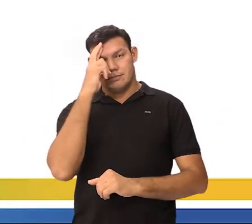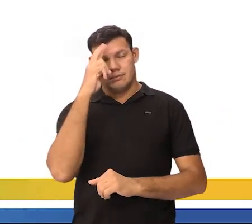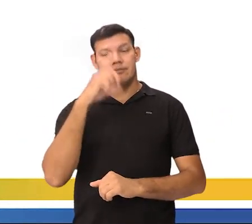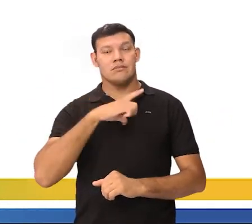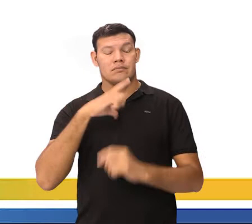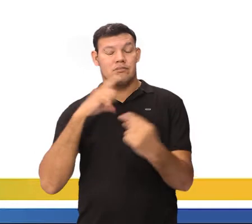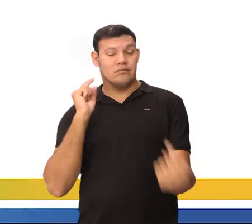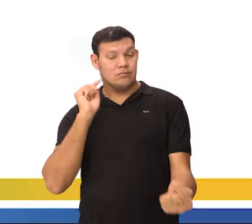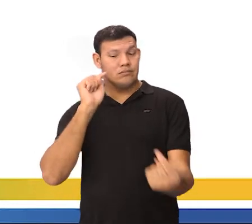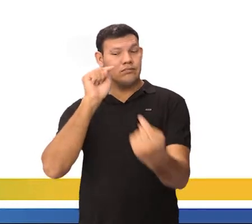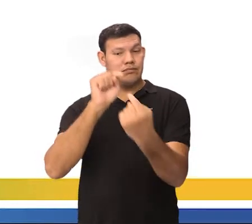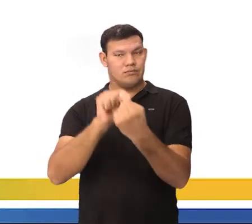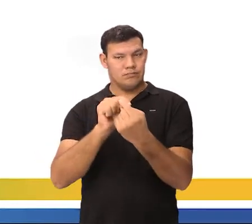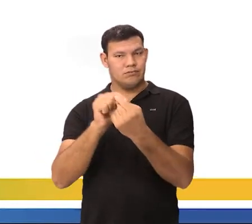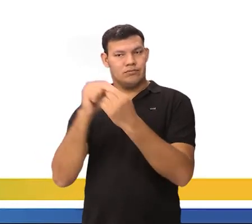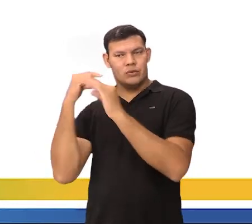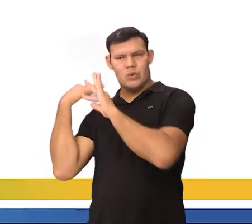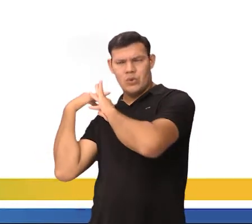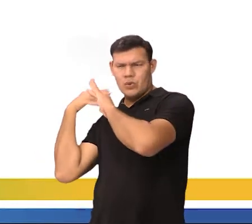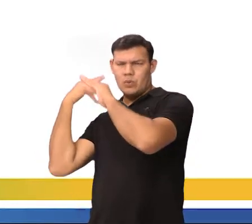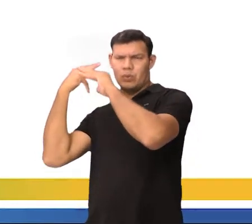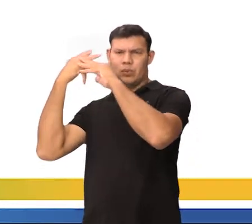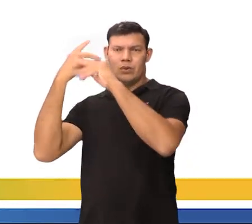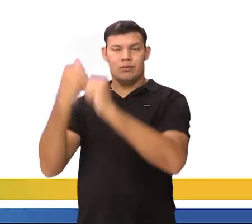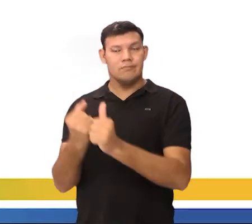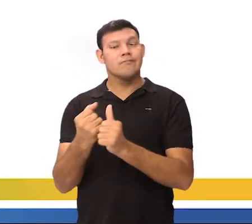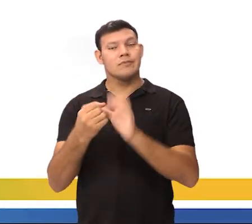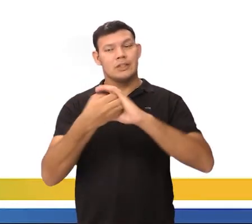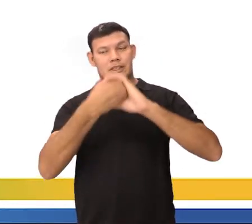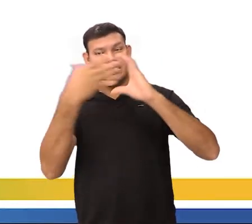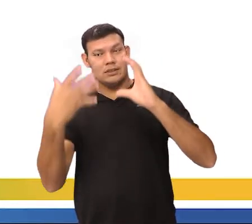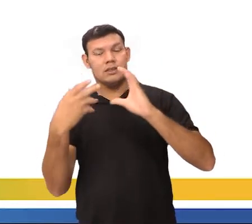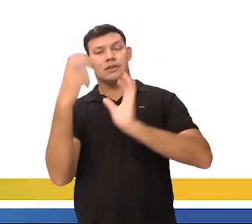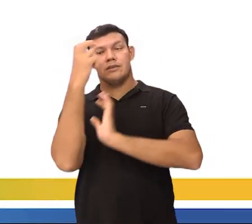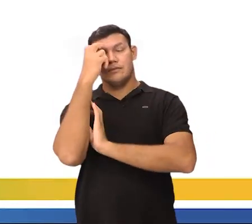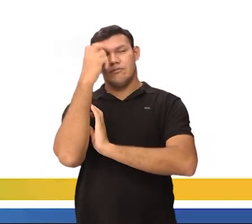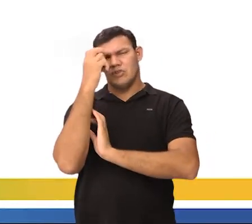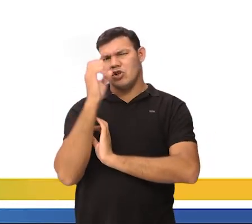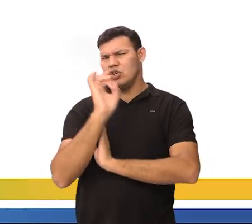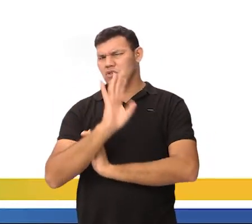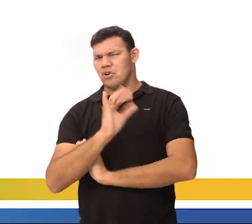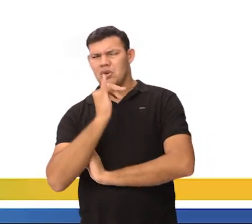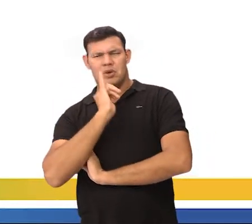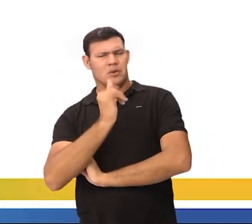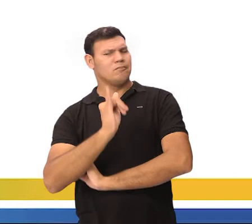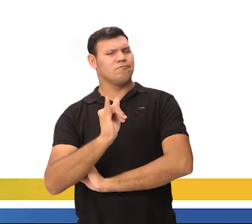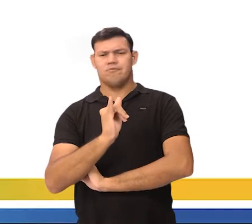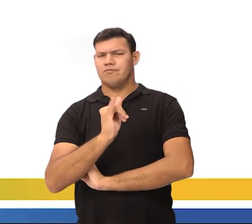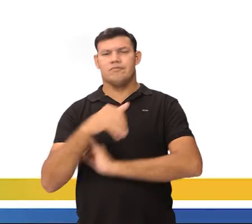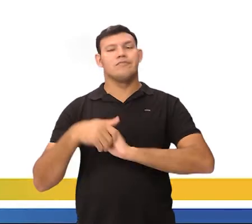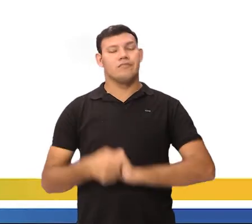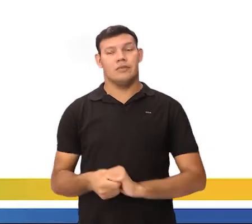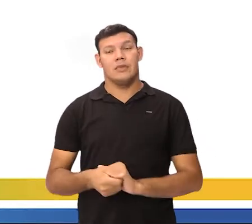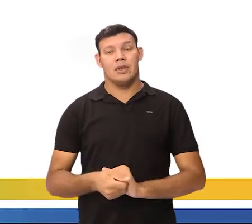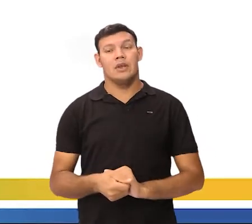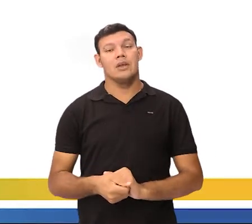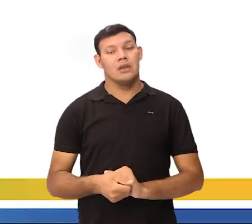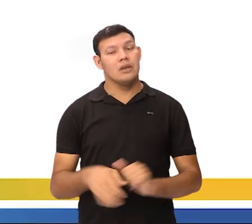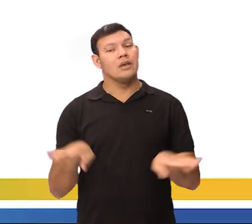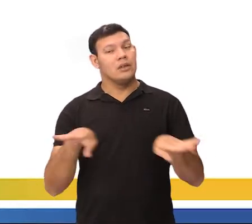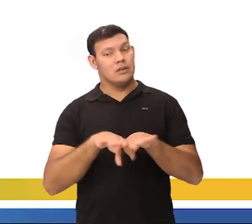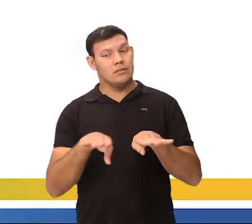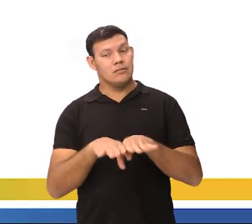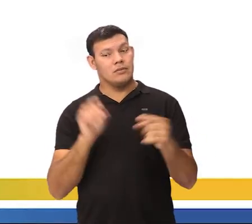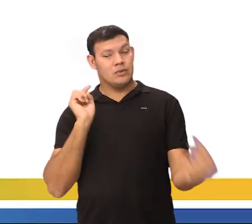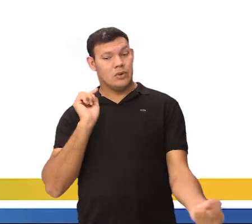esse objetivo de resgatar aspectos culturais e não só de contar os fatos por si só, certo? Mas com o